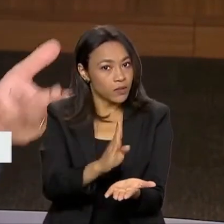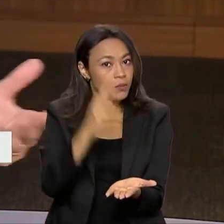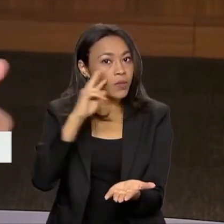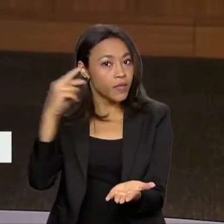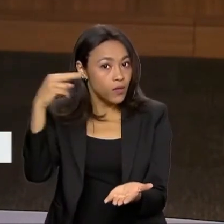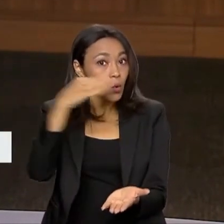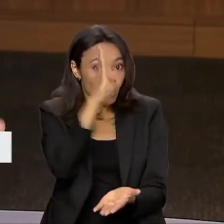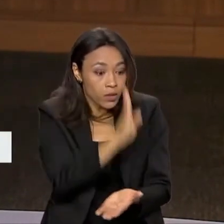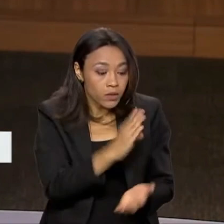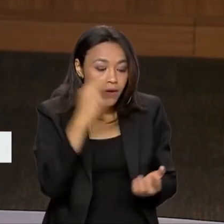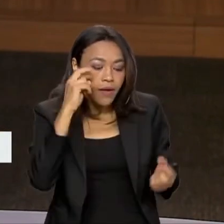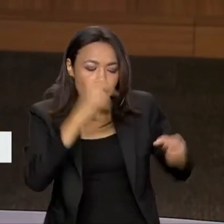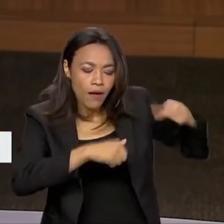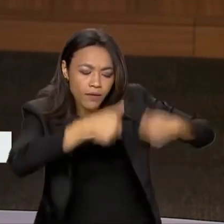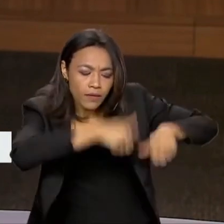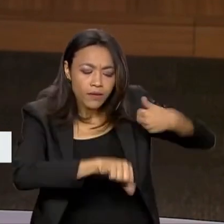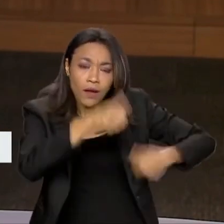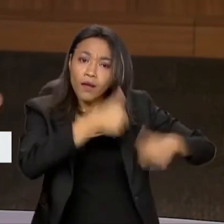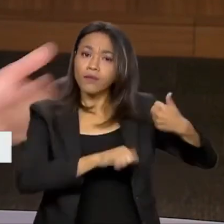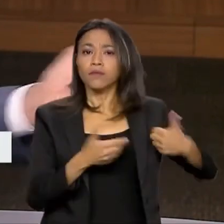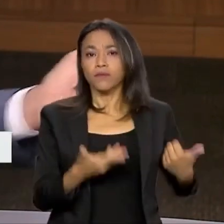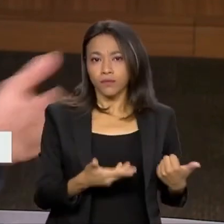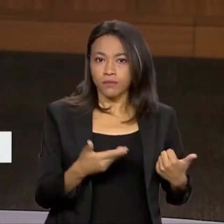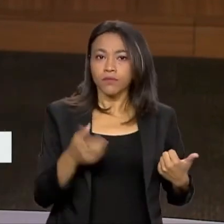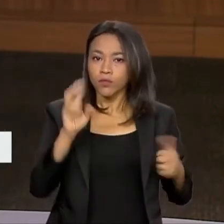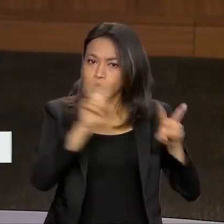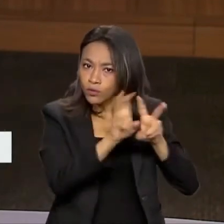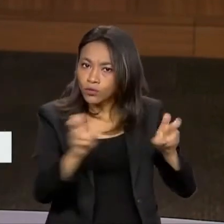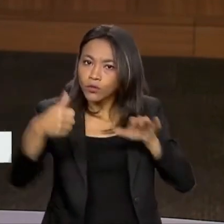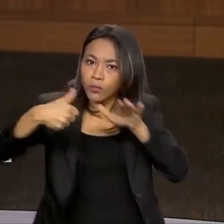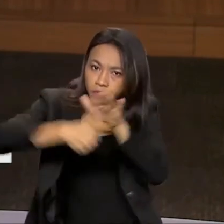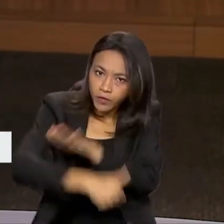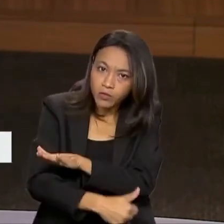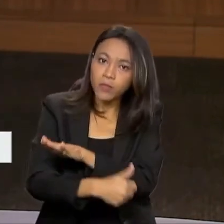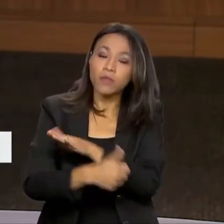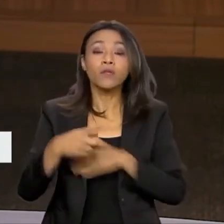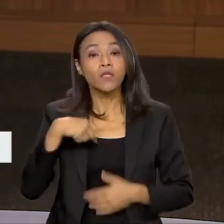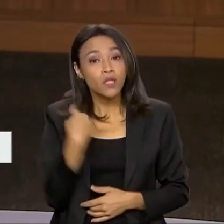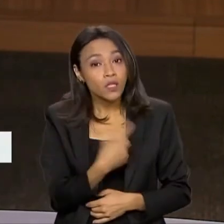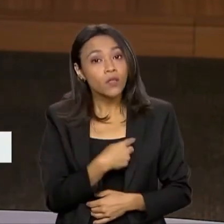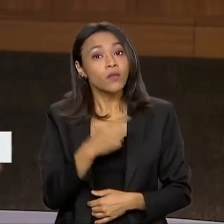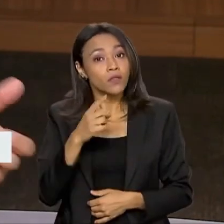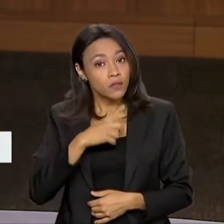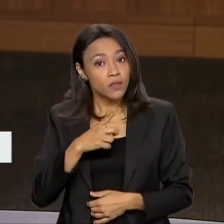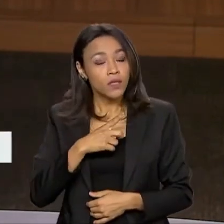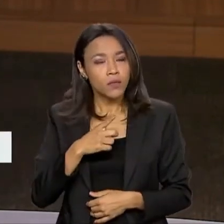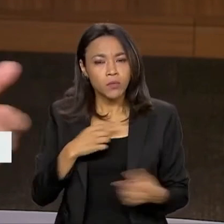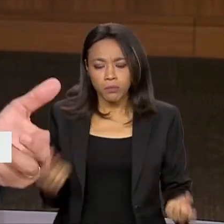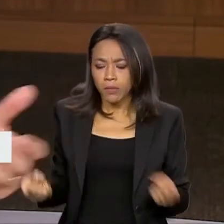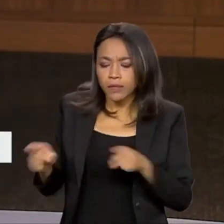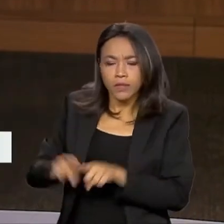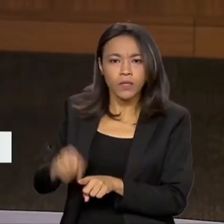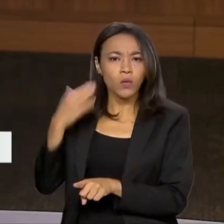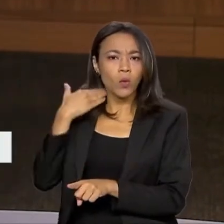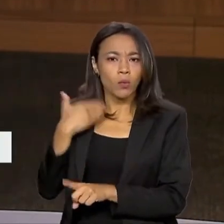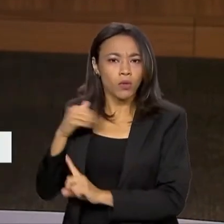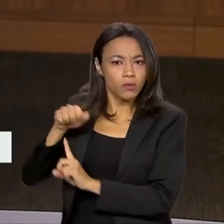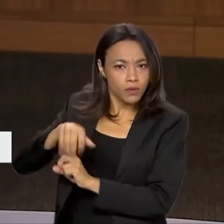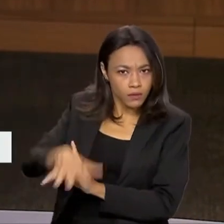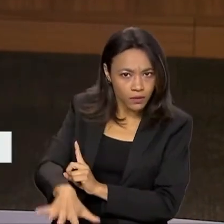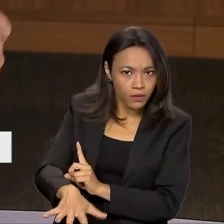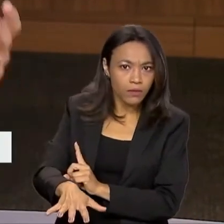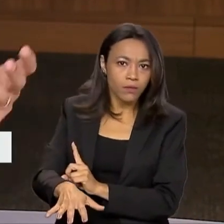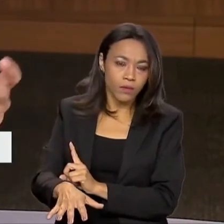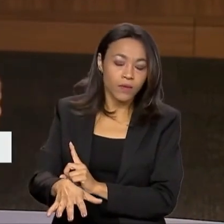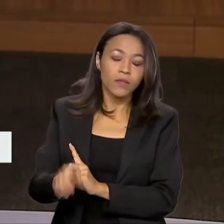almejado pelo país que é ter grau de investimento e nós temos toda a condição com a parceria com o Banco Central A partir de